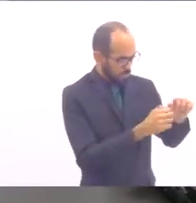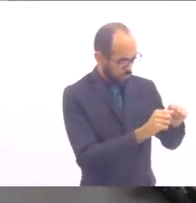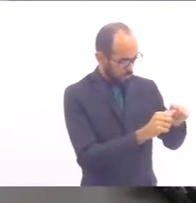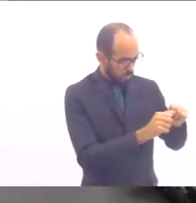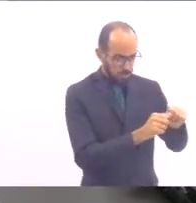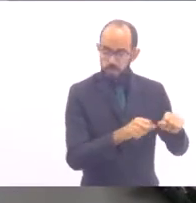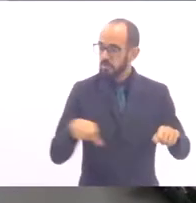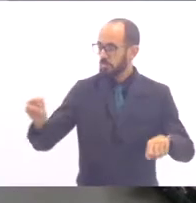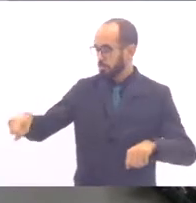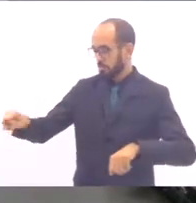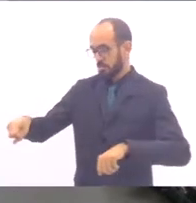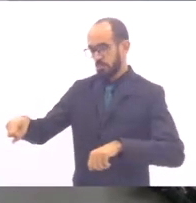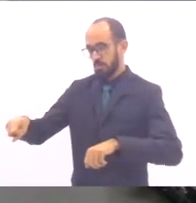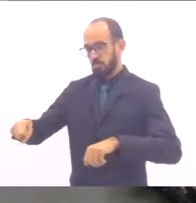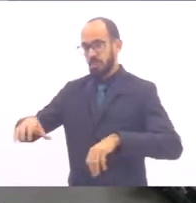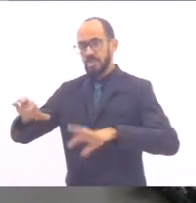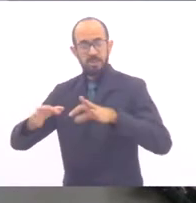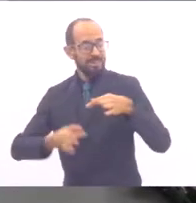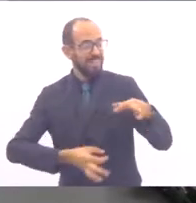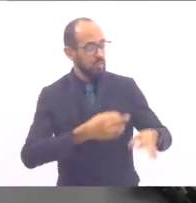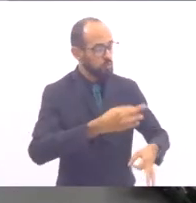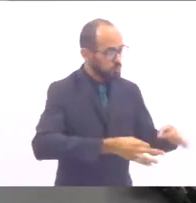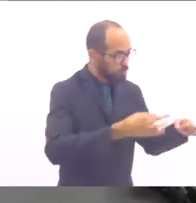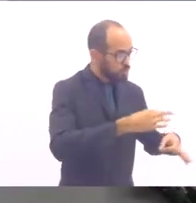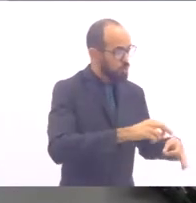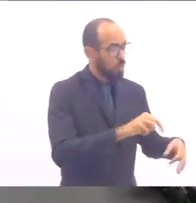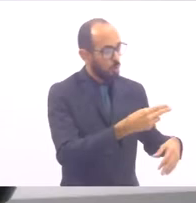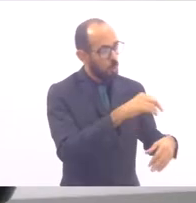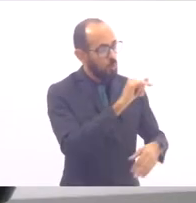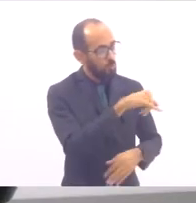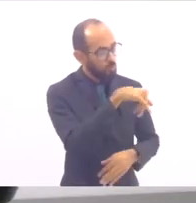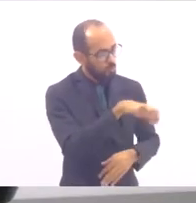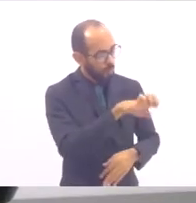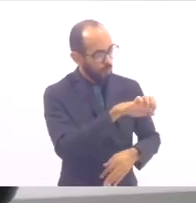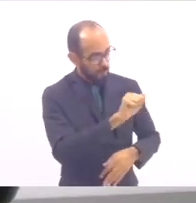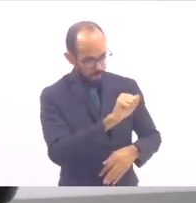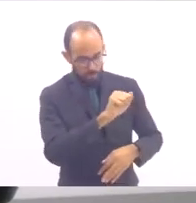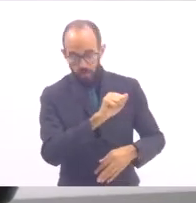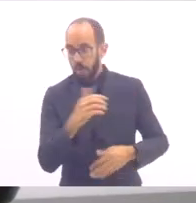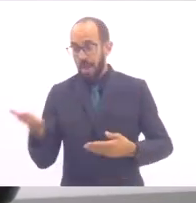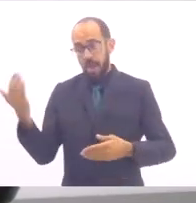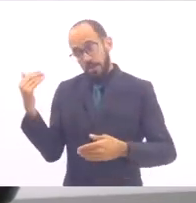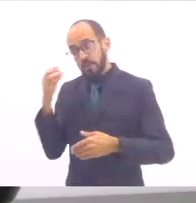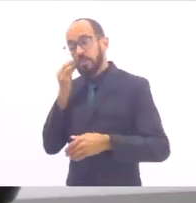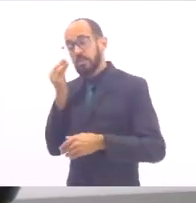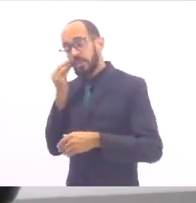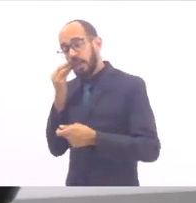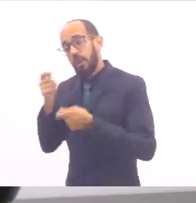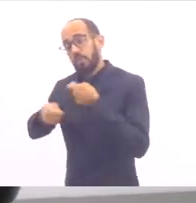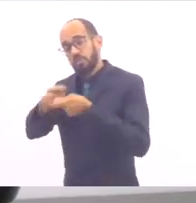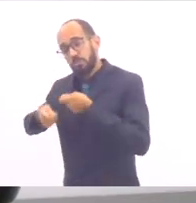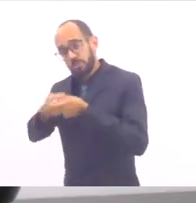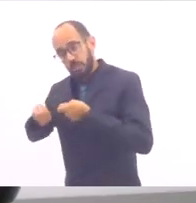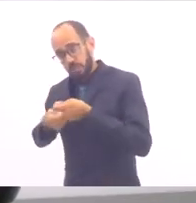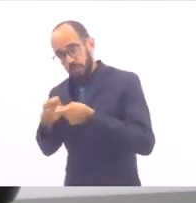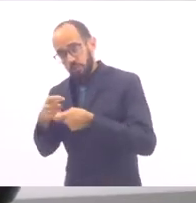Na justiça ou administrativamente na INEA? Eles tentavam questionar administrativamente, nós tecnicamente